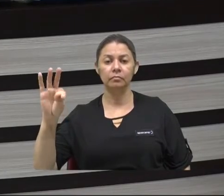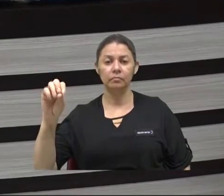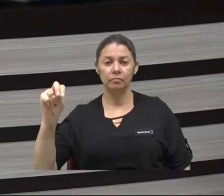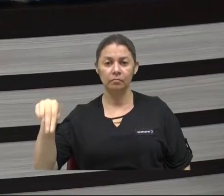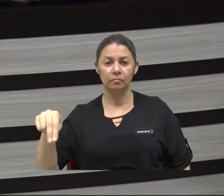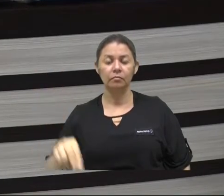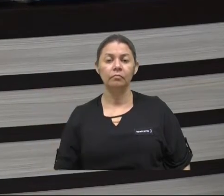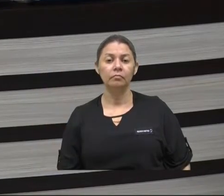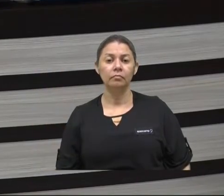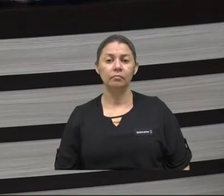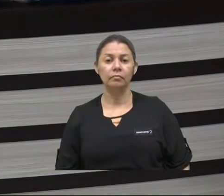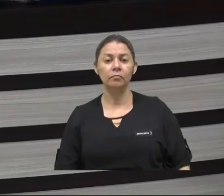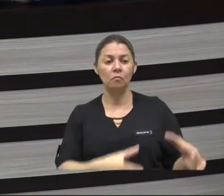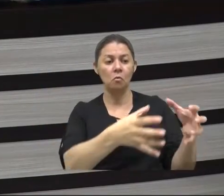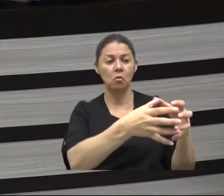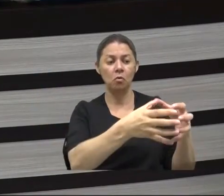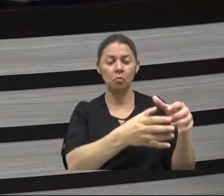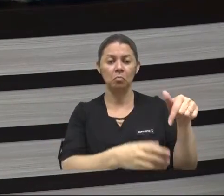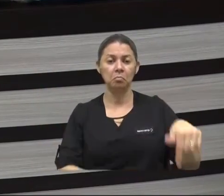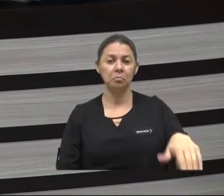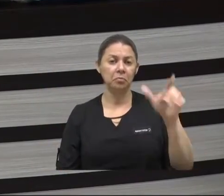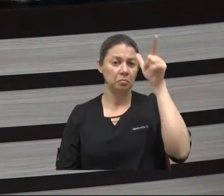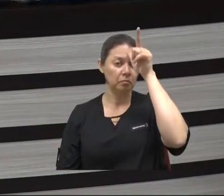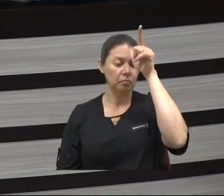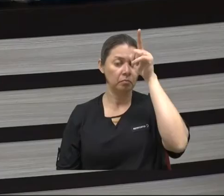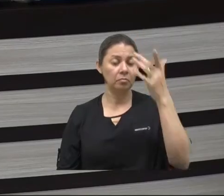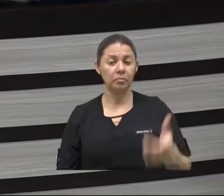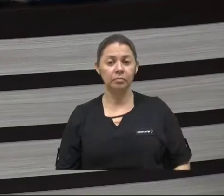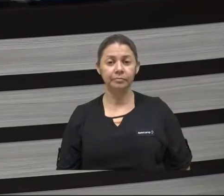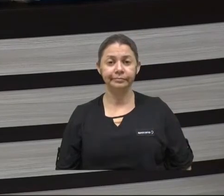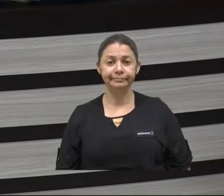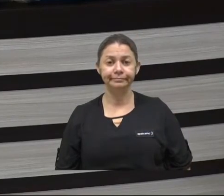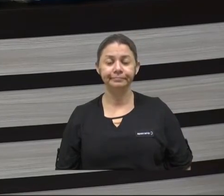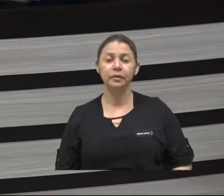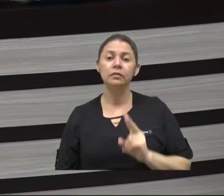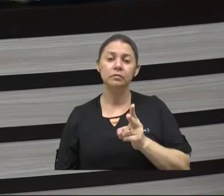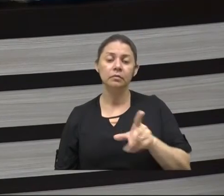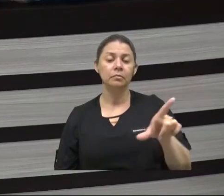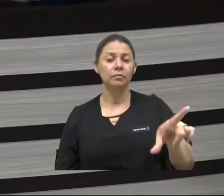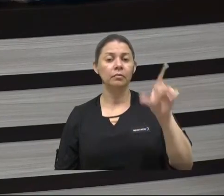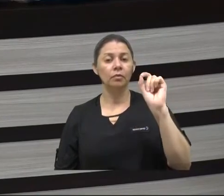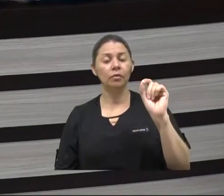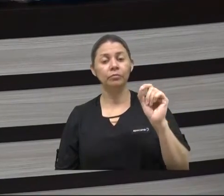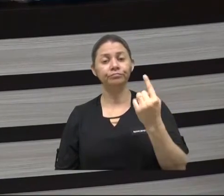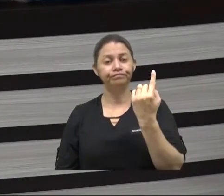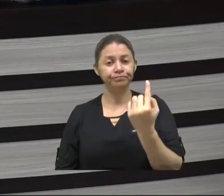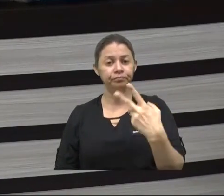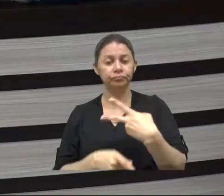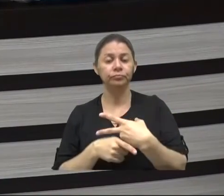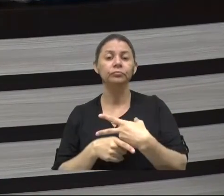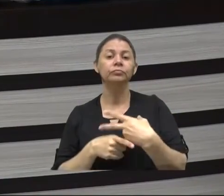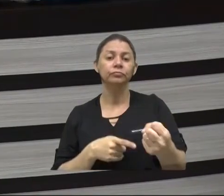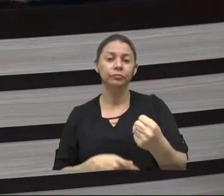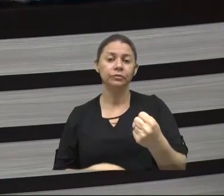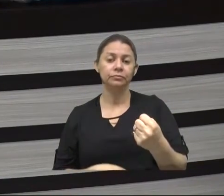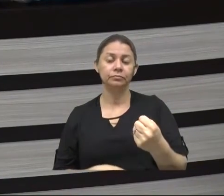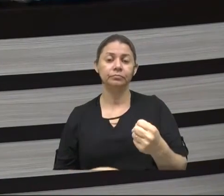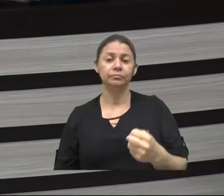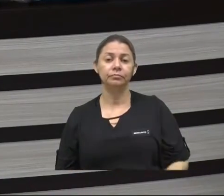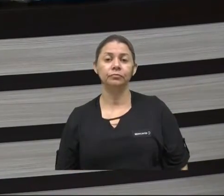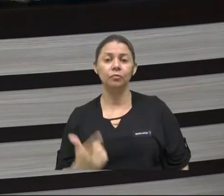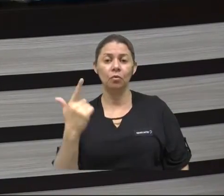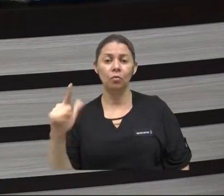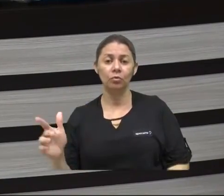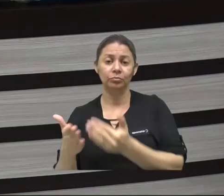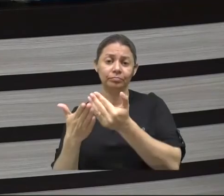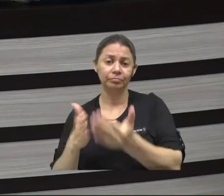tem que perder. É difícil, por isso que a Câmara de Vereadores tem 21. Para não dar certo, um tem que